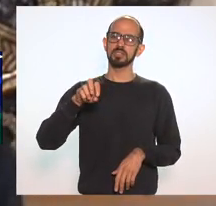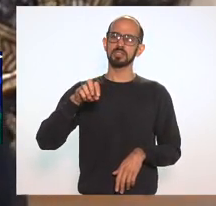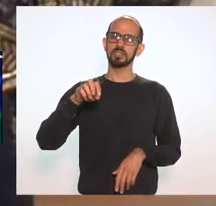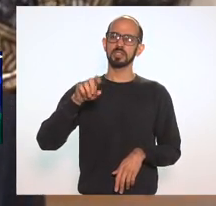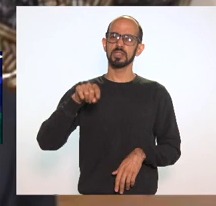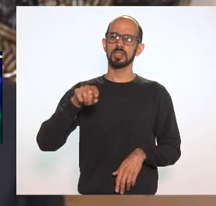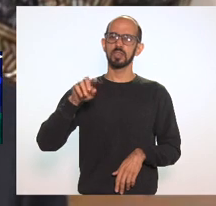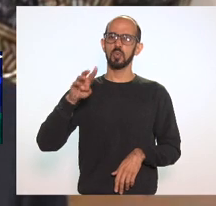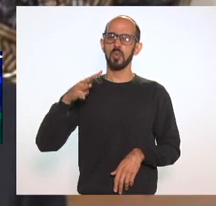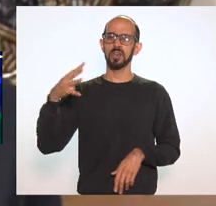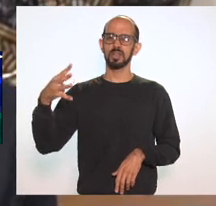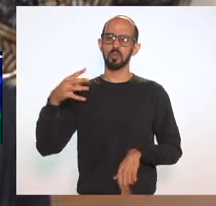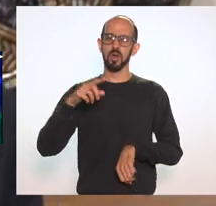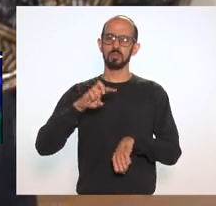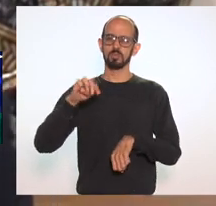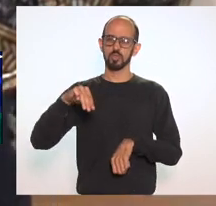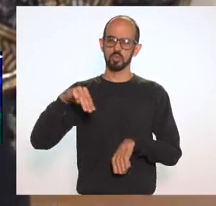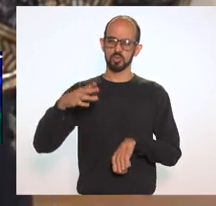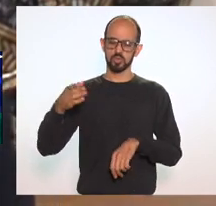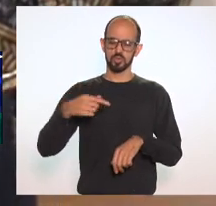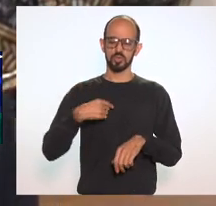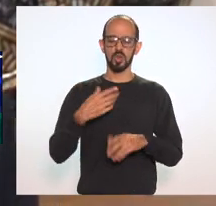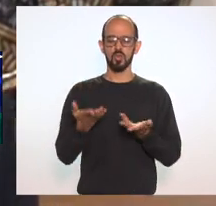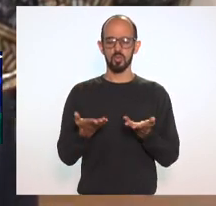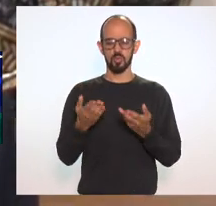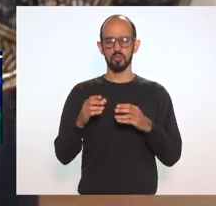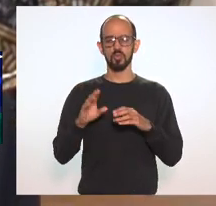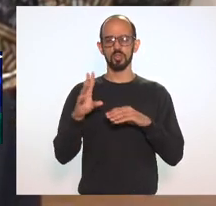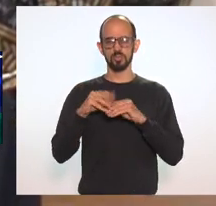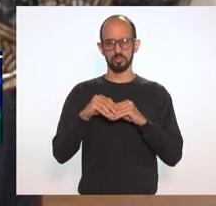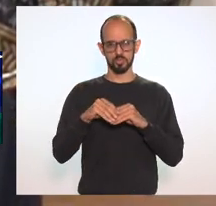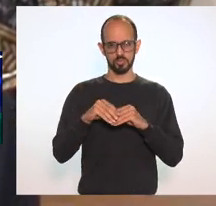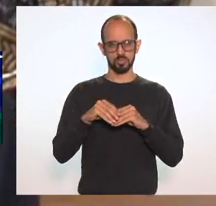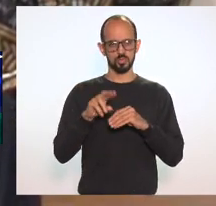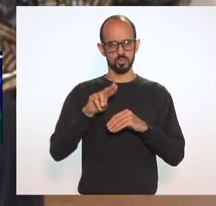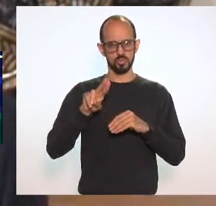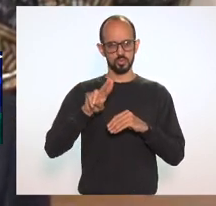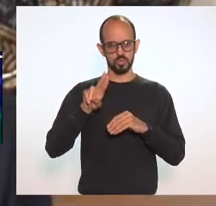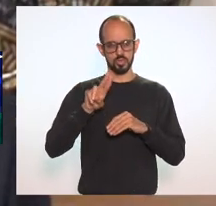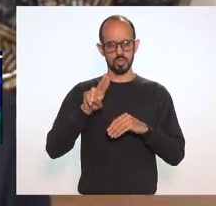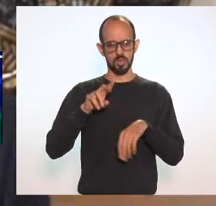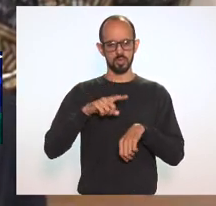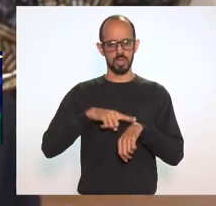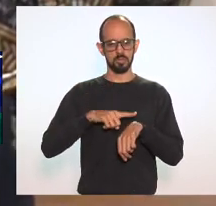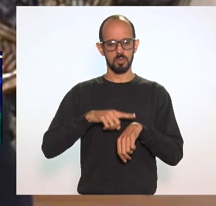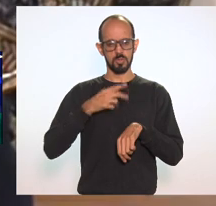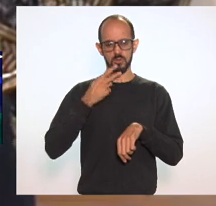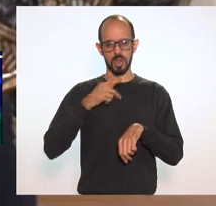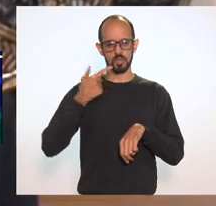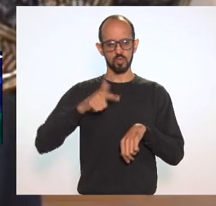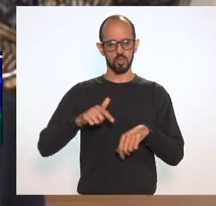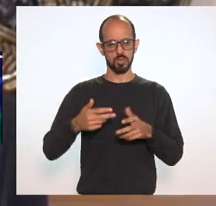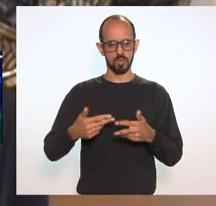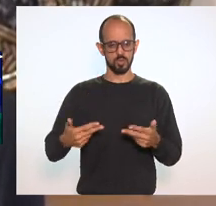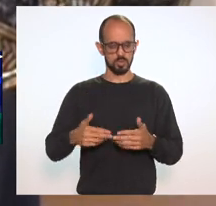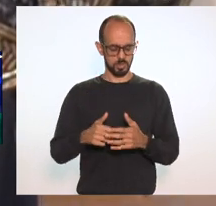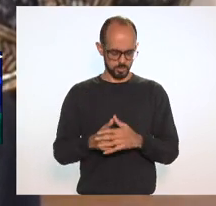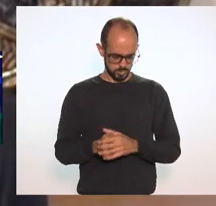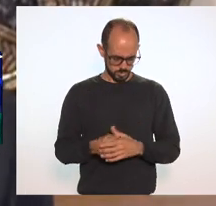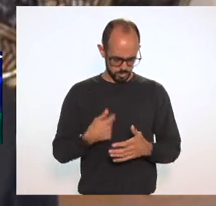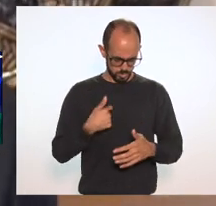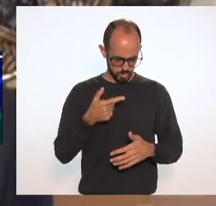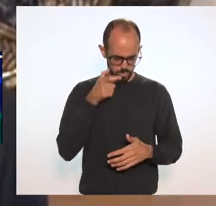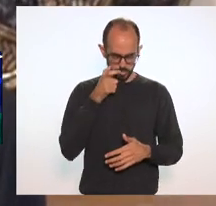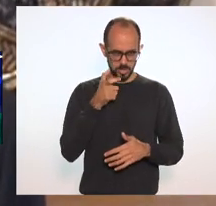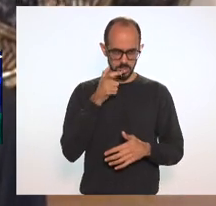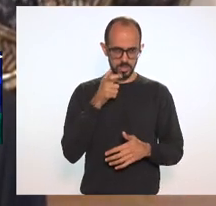Fátima meu você breve para finalizar utilizar esse tempo eu falar sobre uma outra questão que muito me